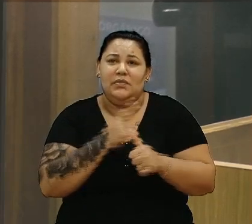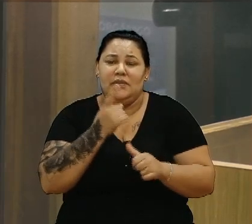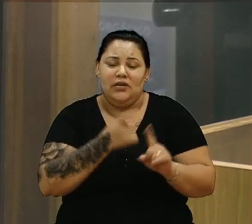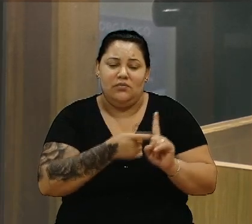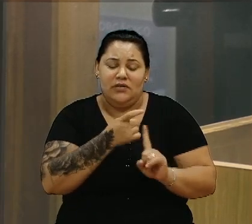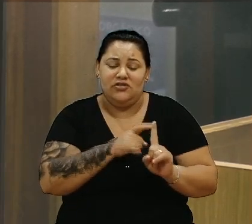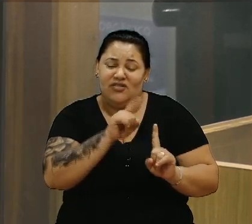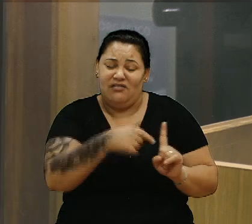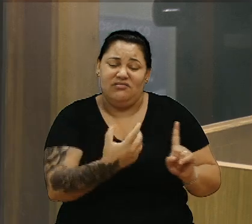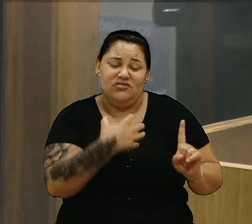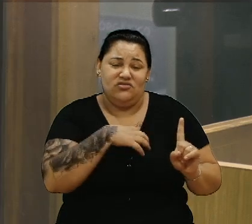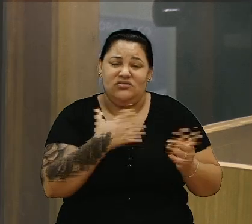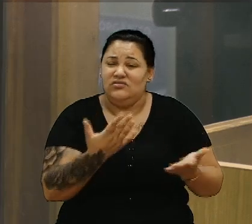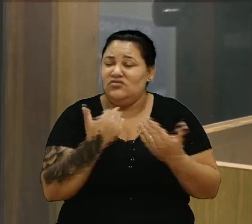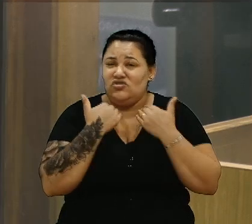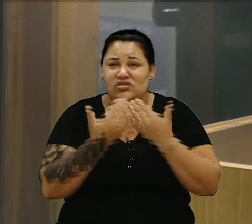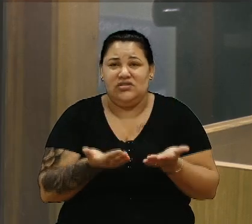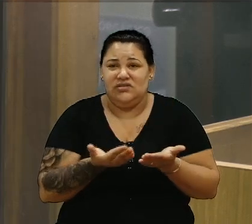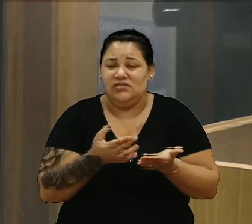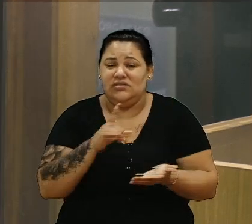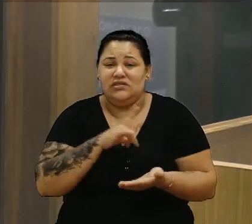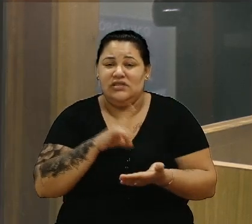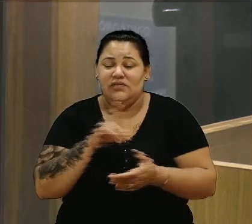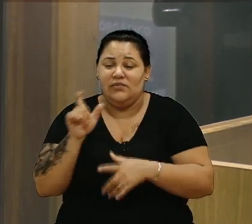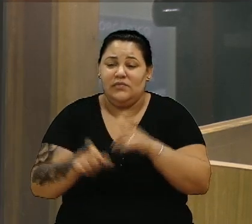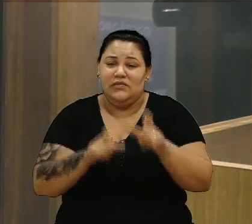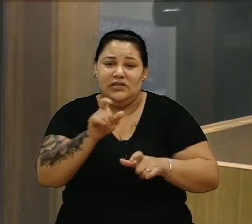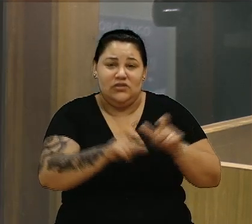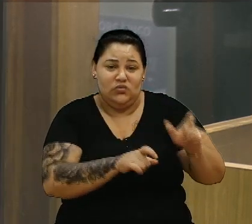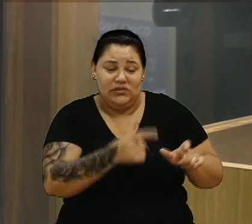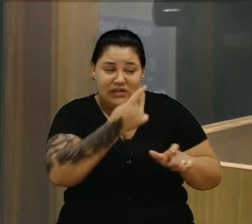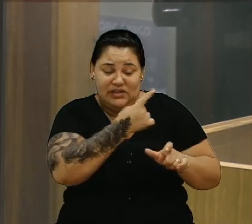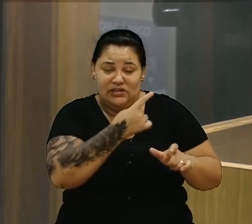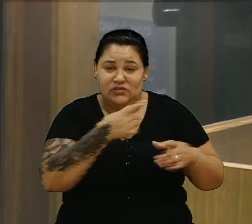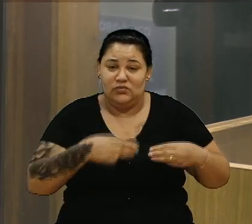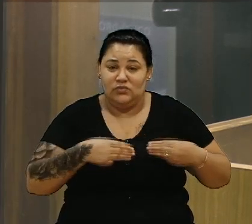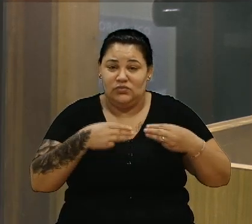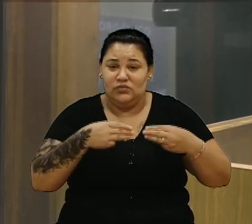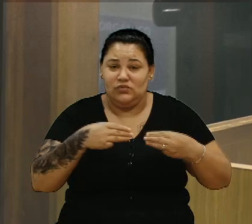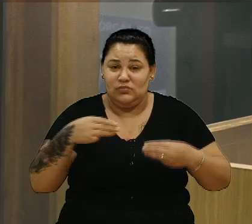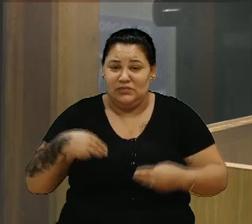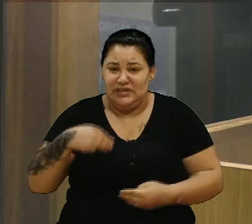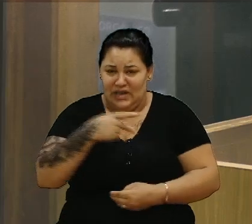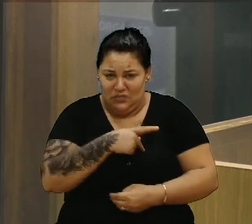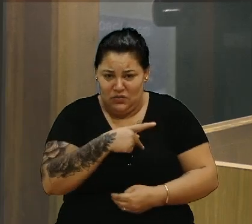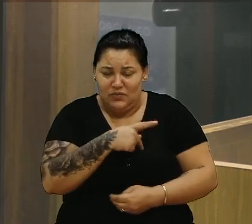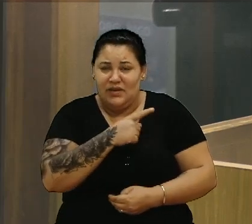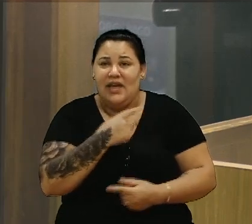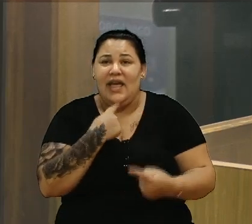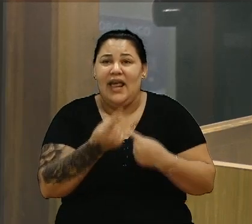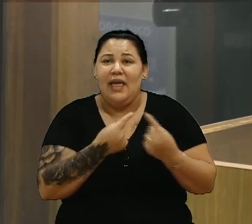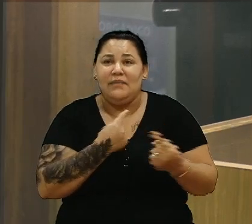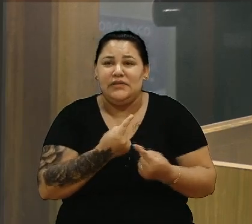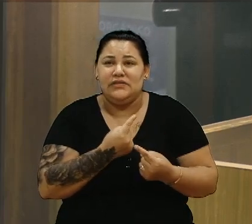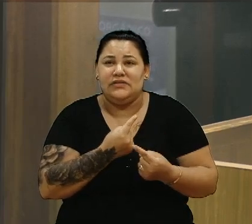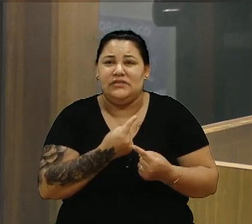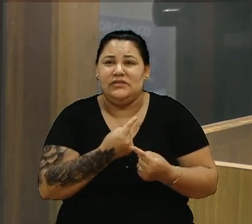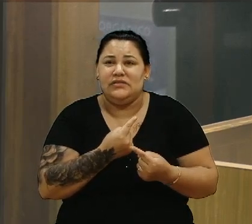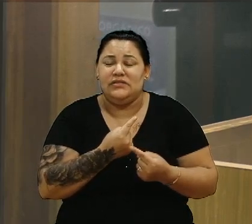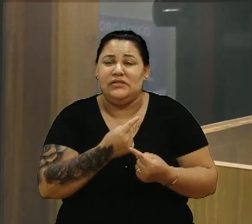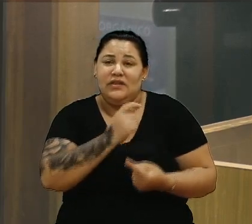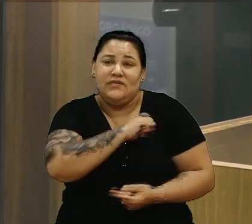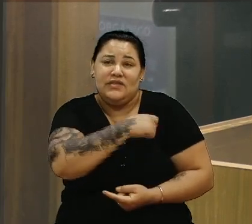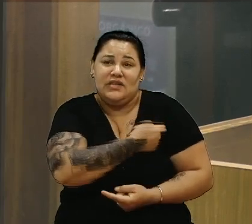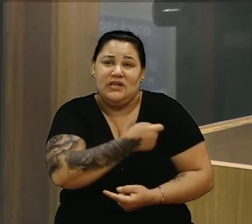está assim, não vai adiantar. Até teve gente lá no Ministério Público reclamando, denunciando que a gente foi fiscalizar a UPA Central na madrugada